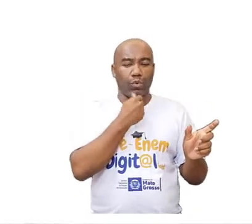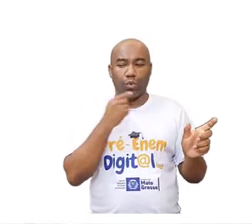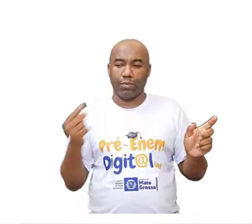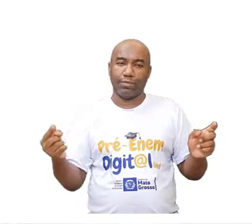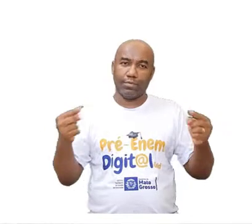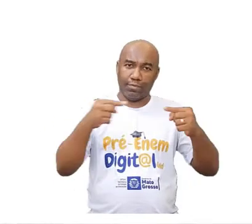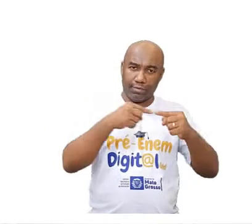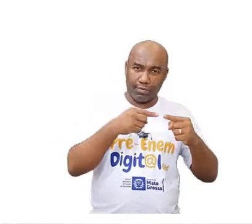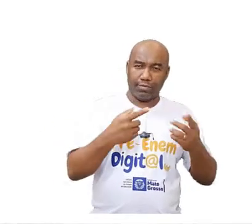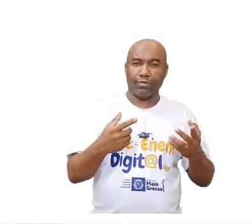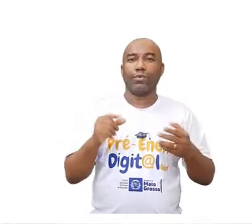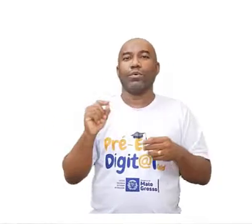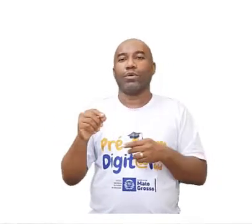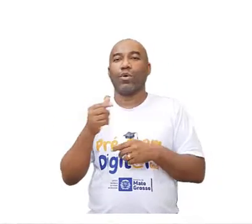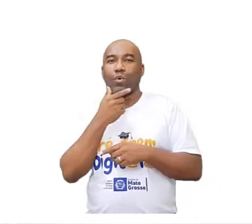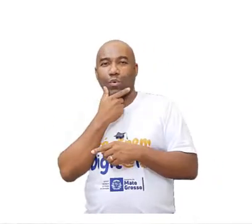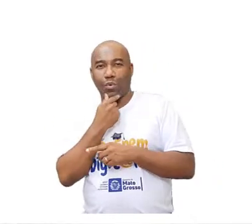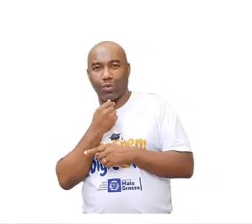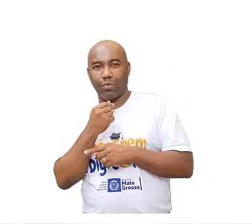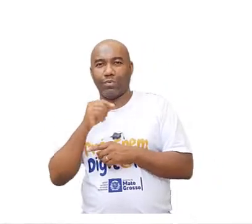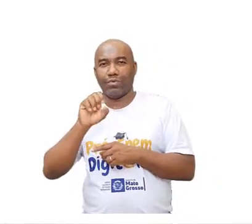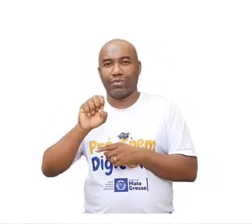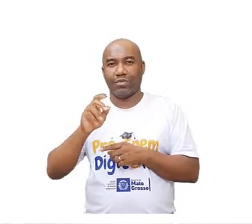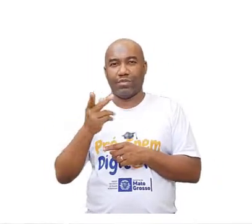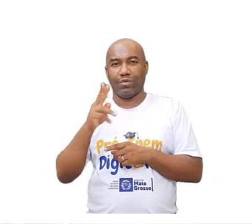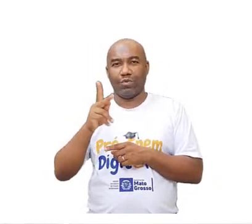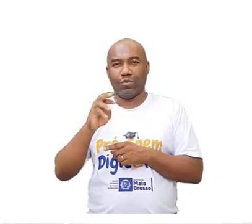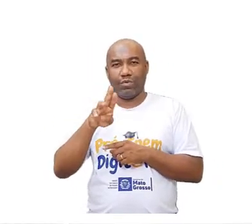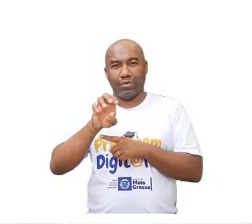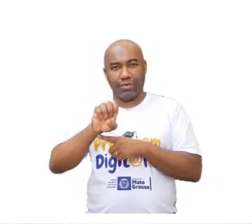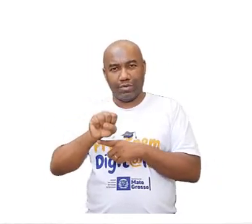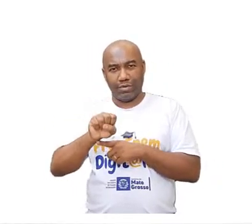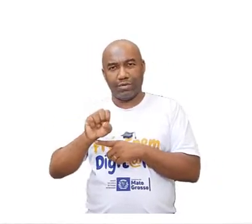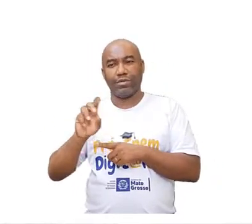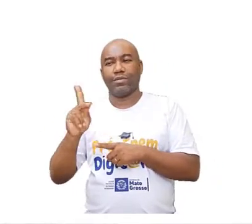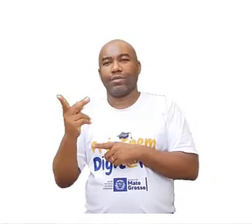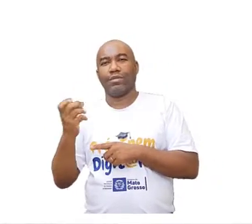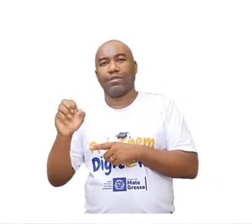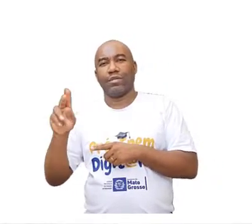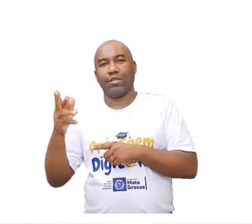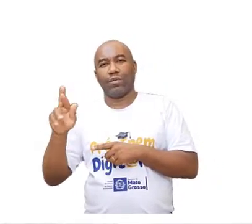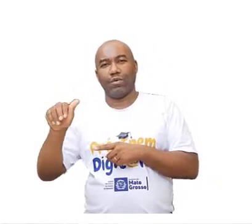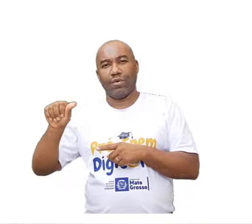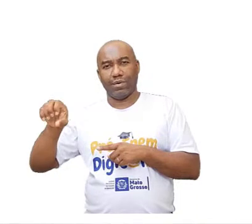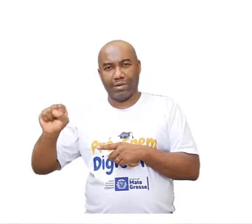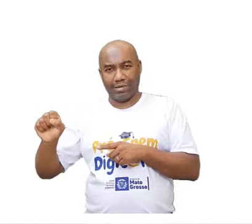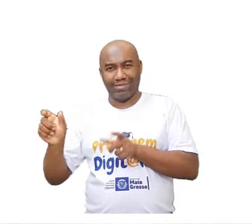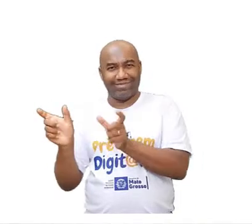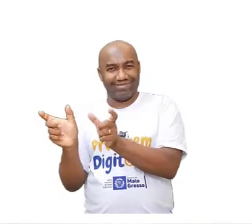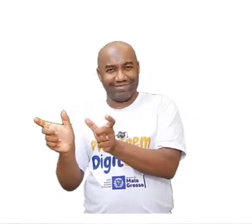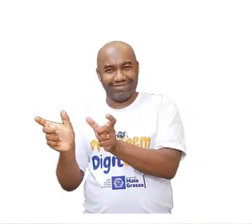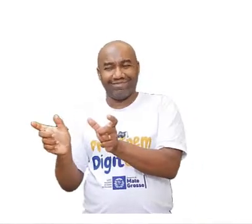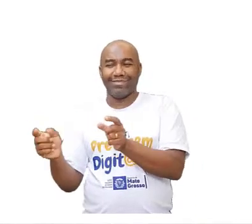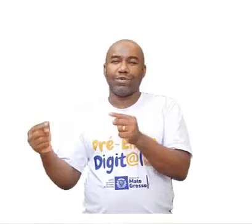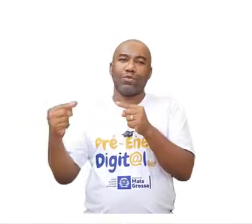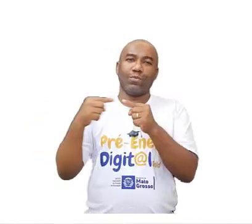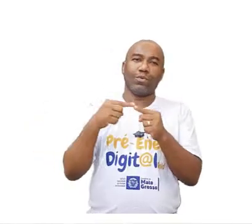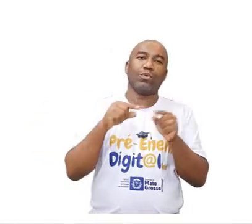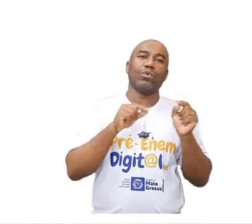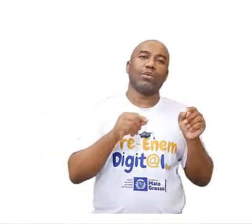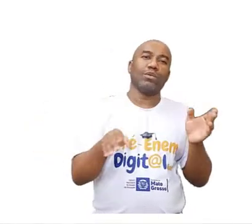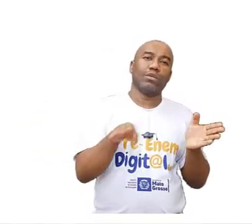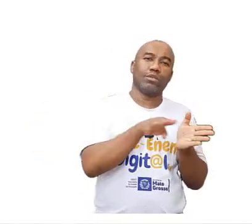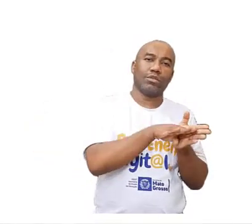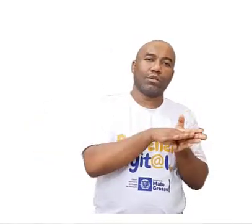plural. O senhor e a senhora simpáticos chegaram para a reunião. Essa forma é